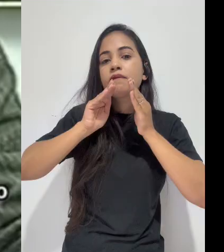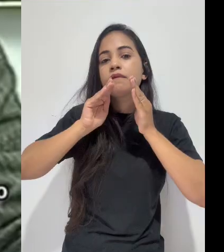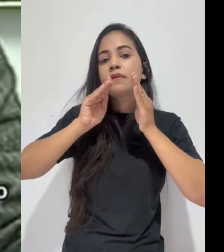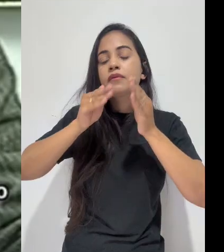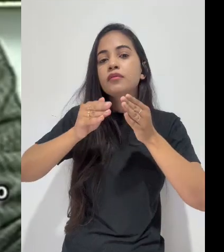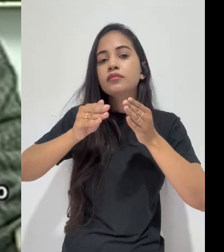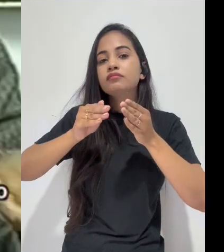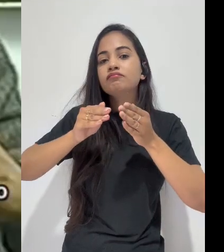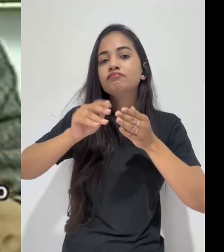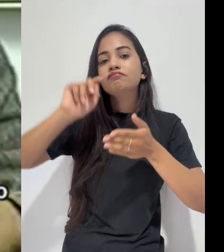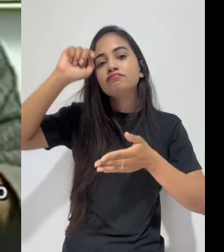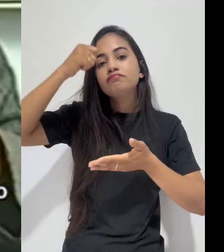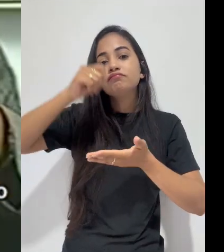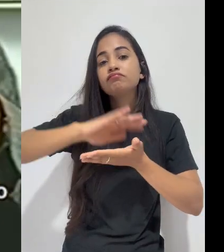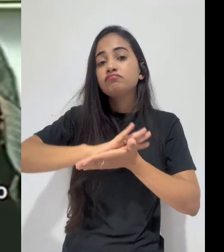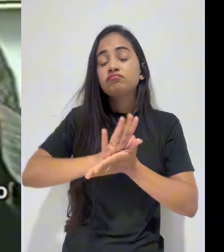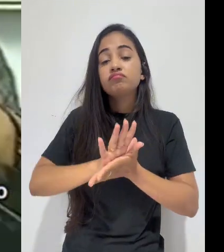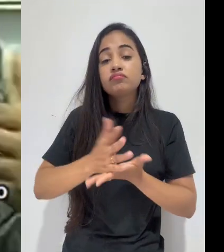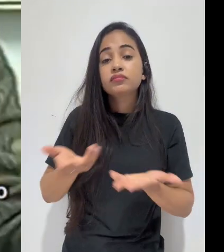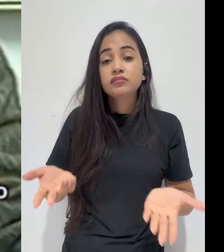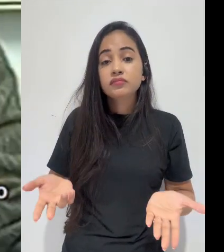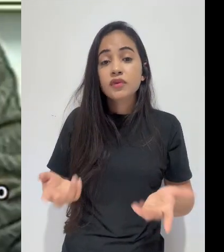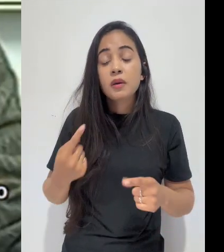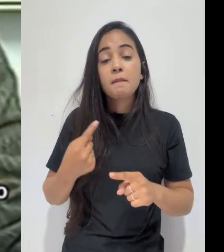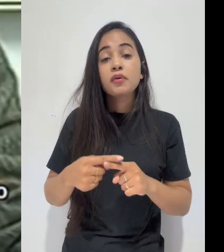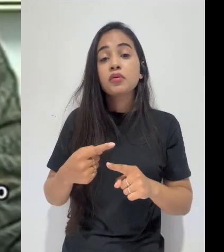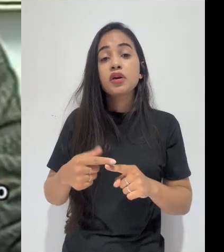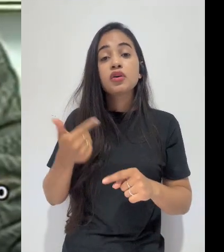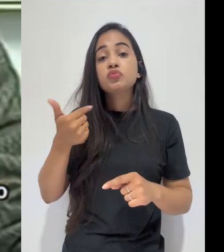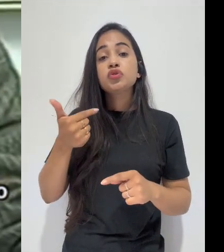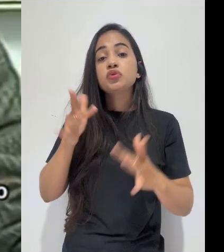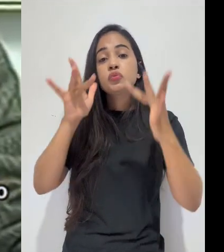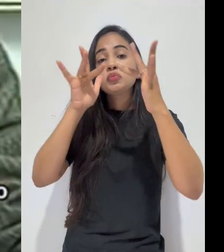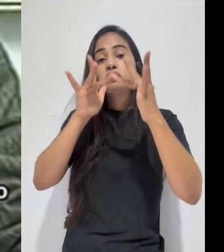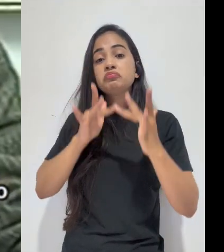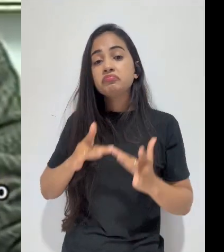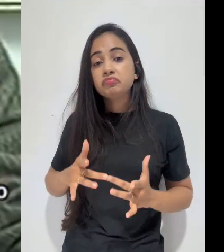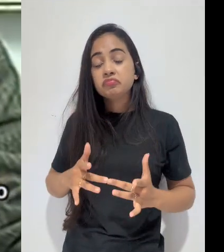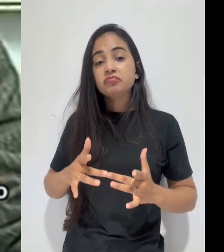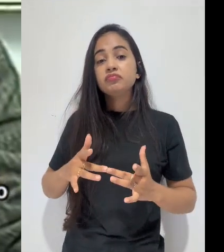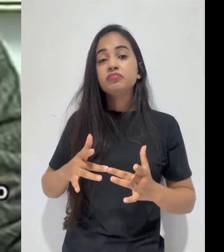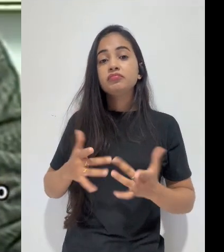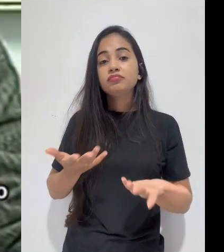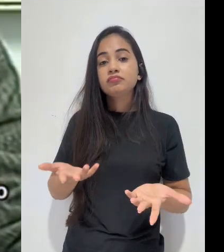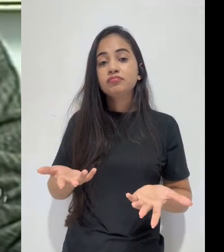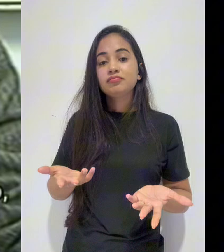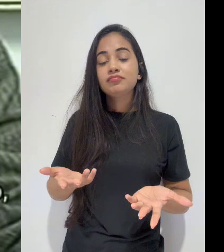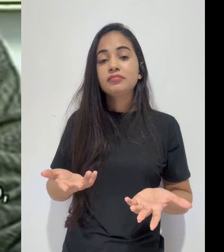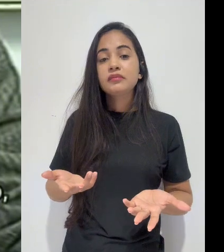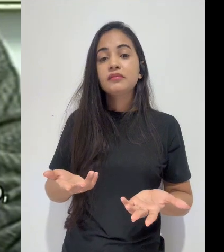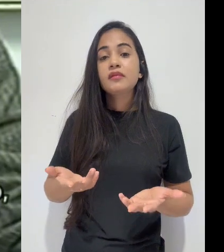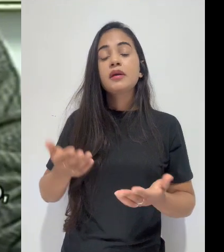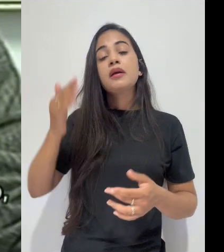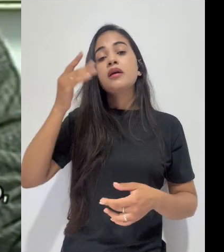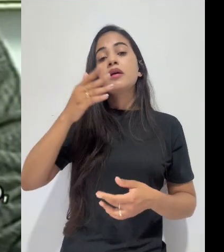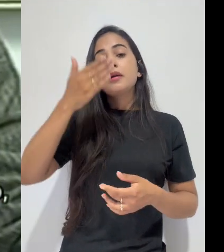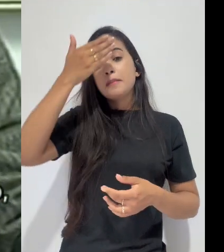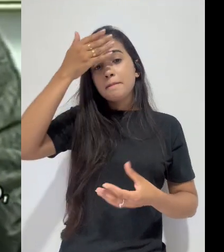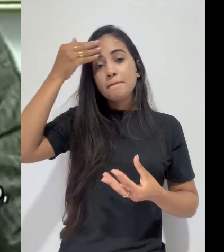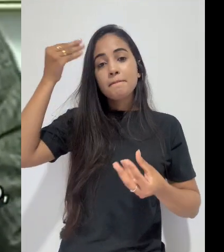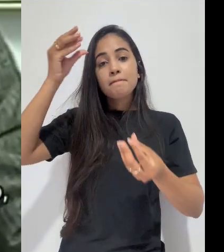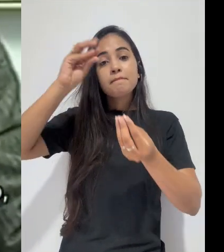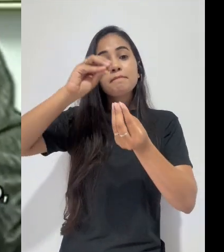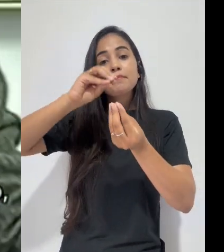específico como o da Kelly, porque não havia impedimento de convívio social. E então ele entendeu